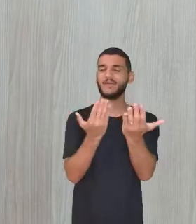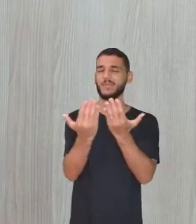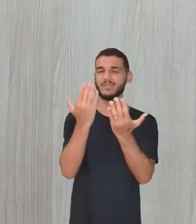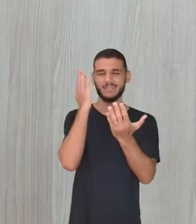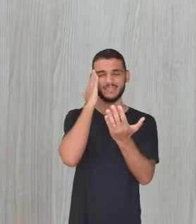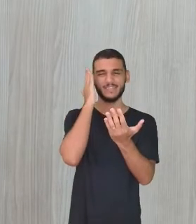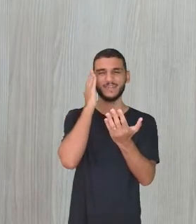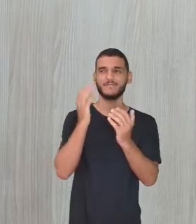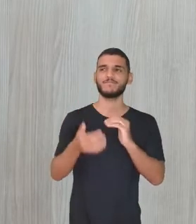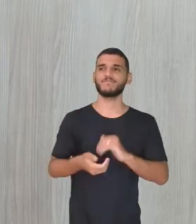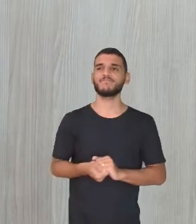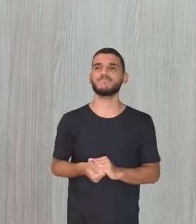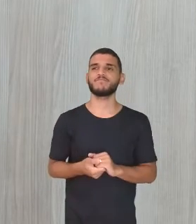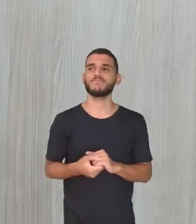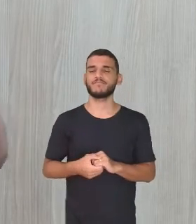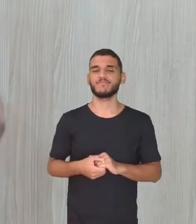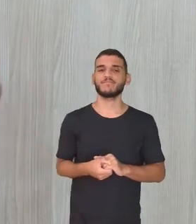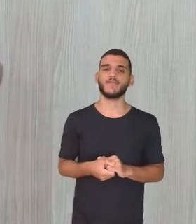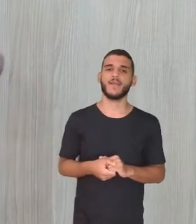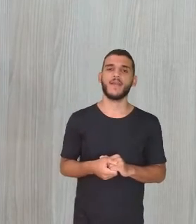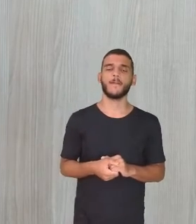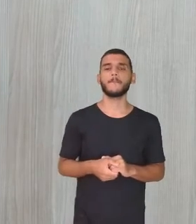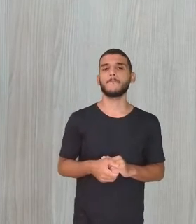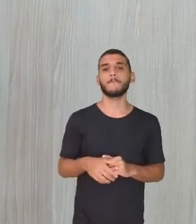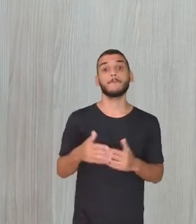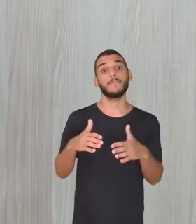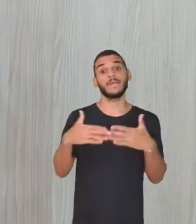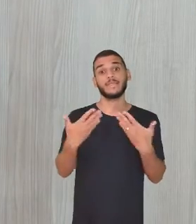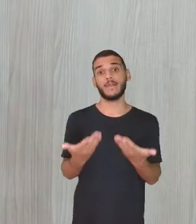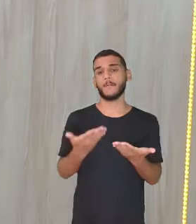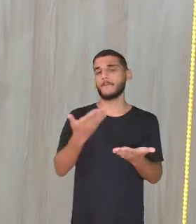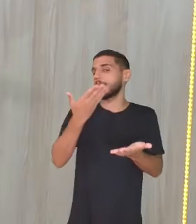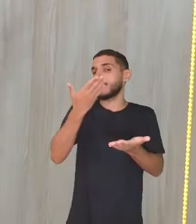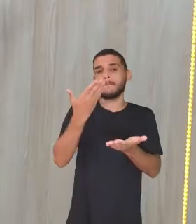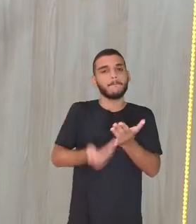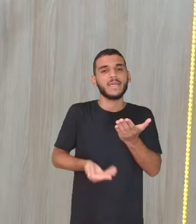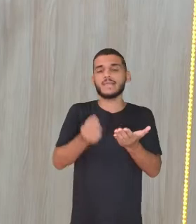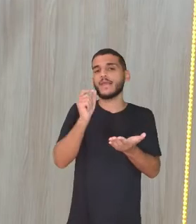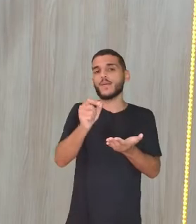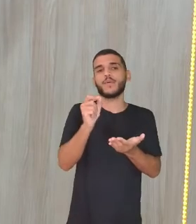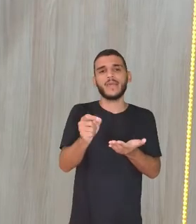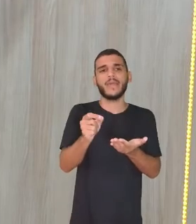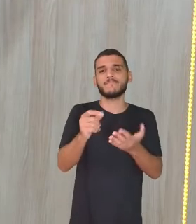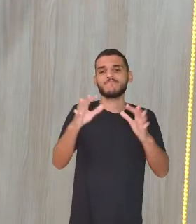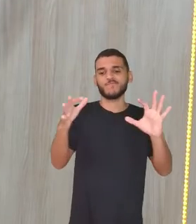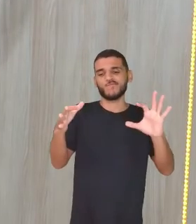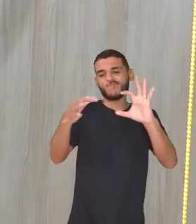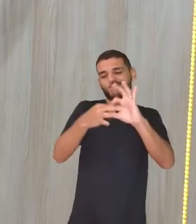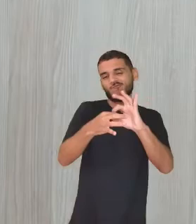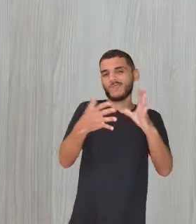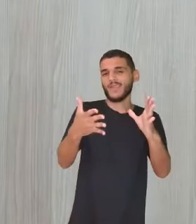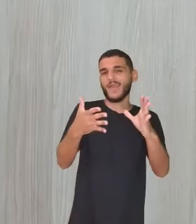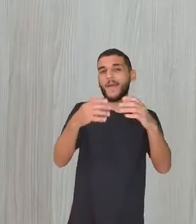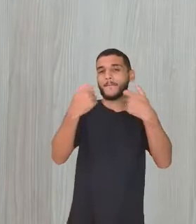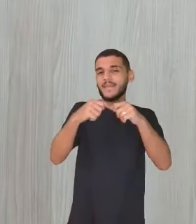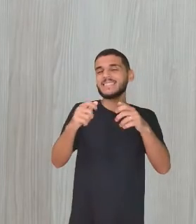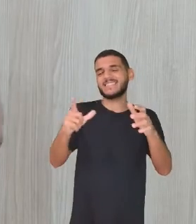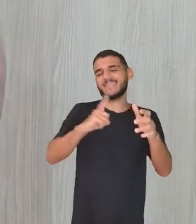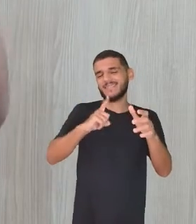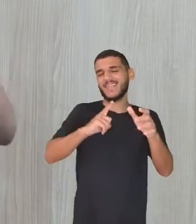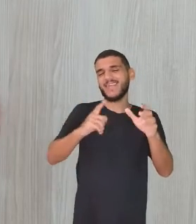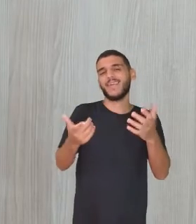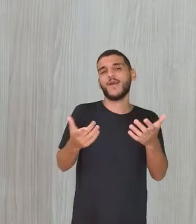que eu tô querendo dizer. Para não se tornar incoerente, para o sua tese não sair, não é? E que não se torne apenas